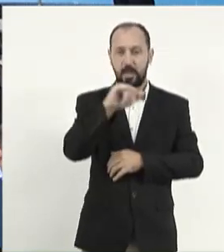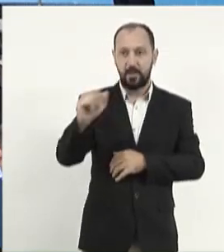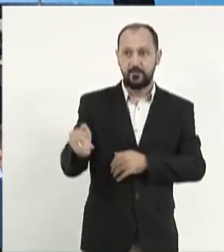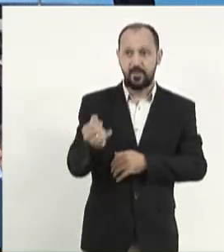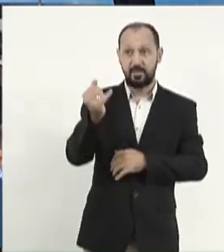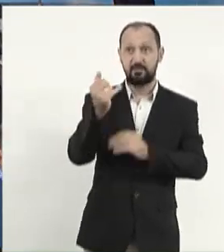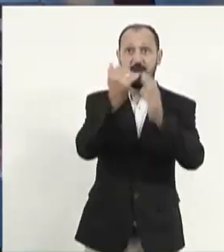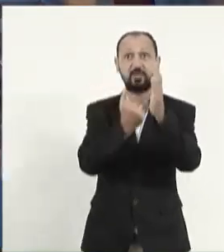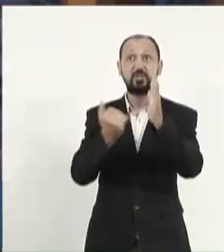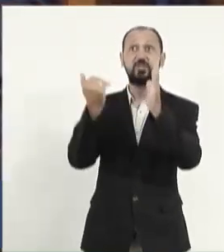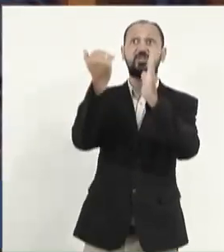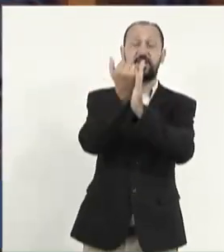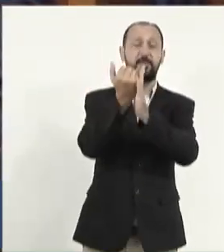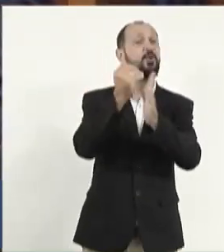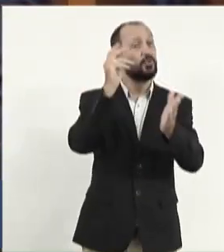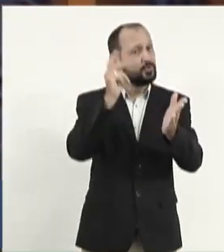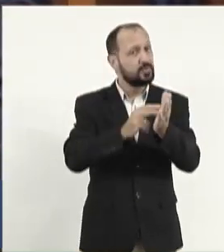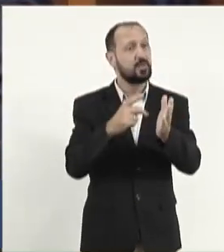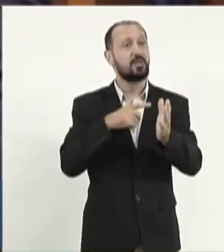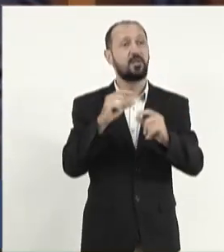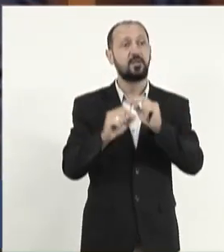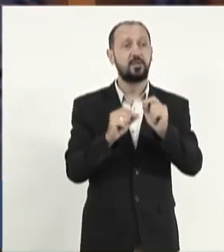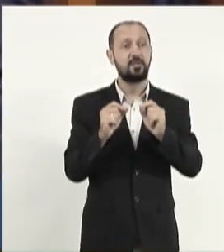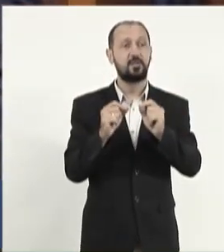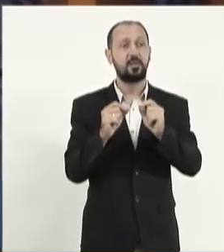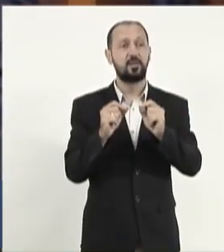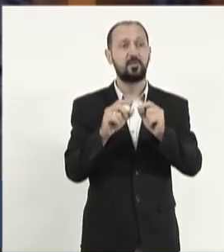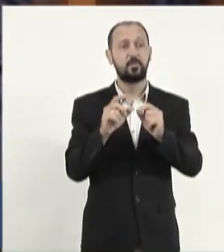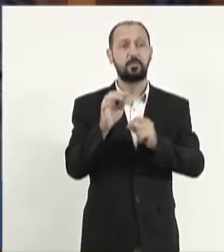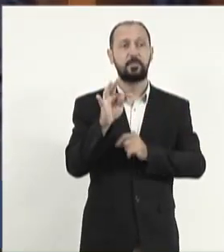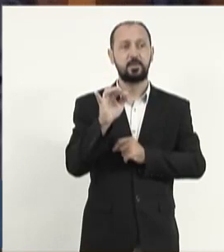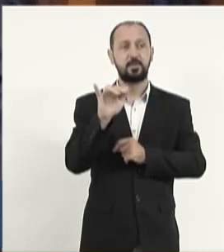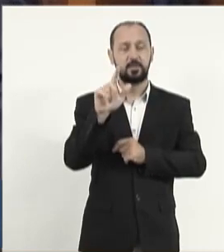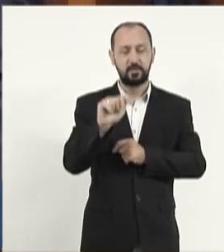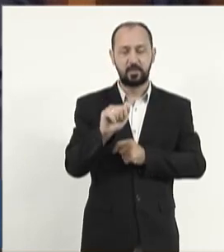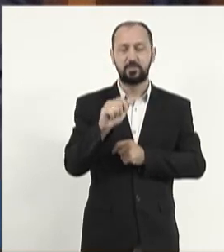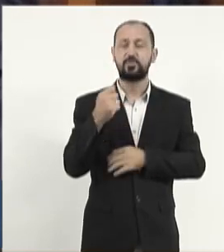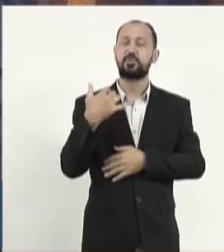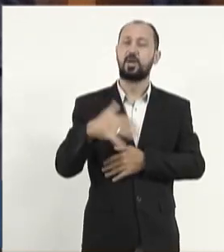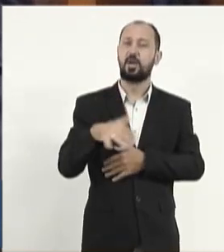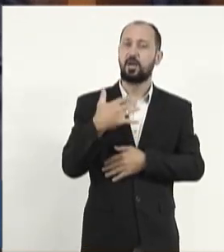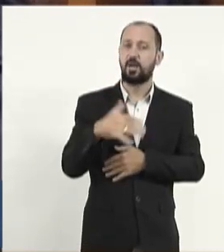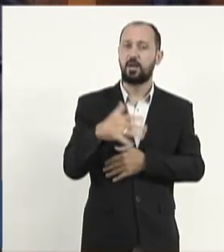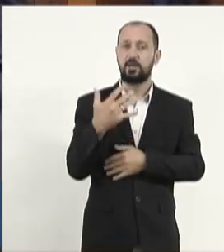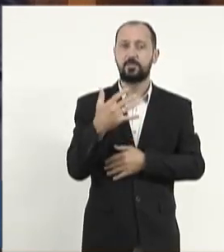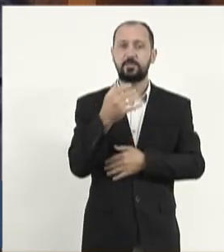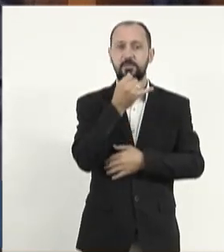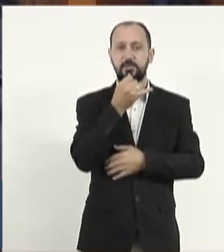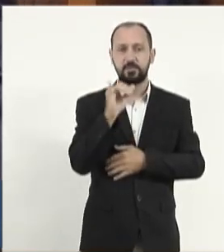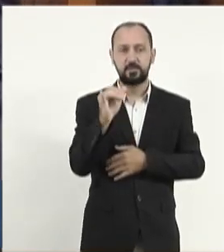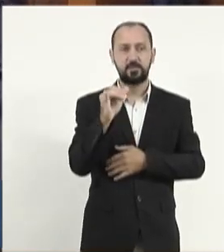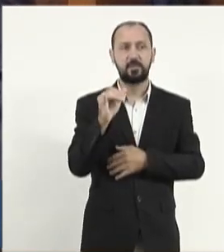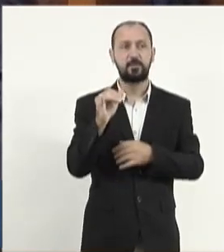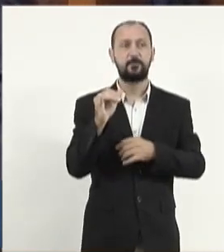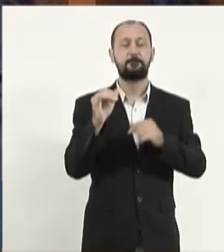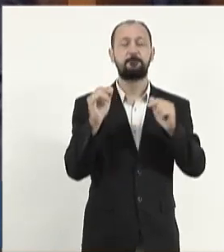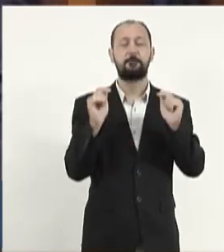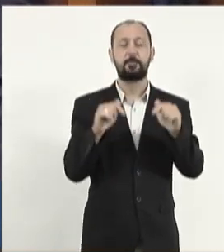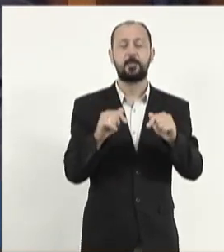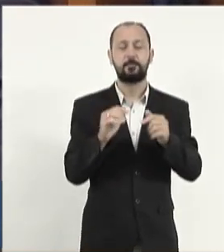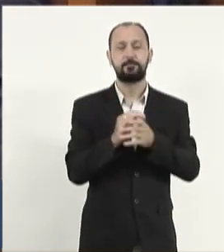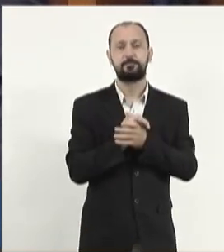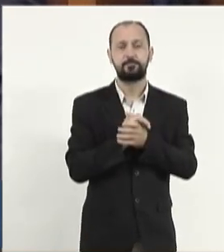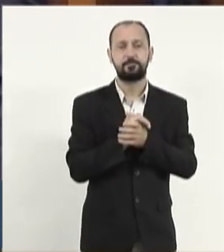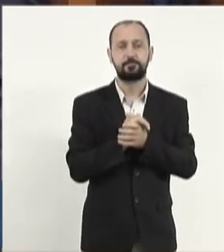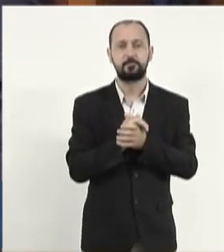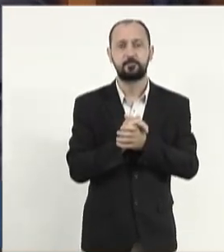inflação, e nós temos realmente hoje uma tarifa muito cara, uma energia muito cara, e